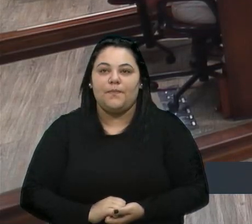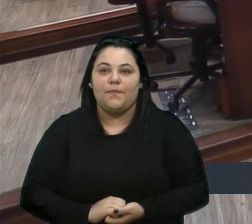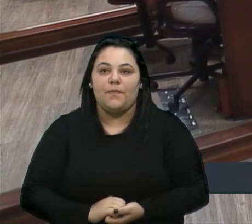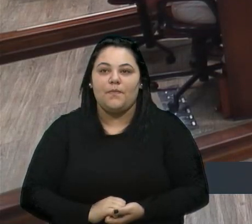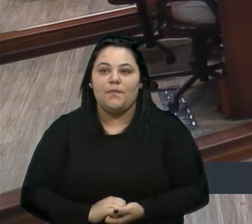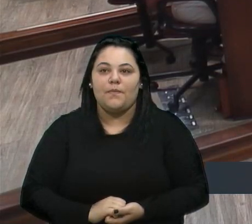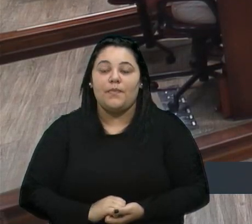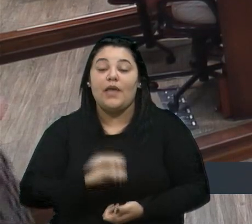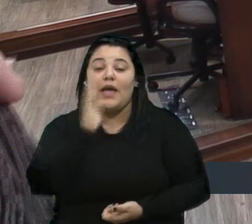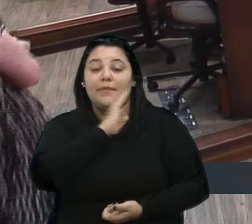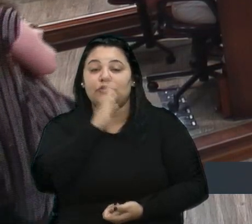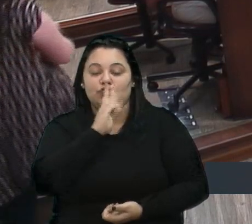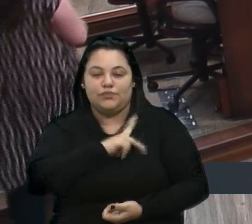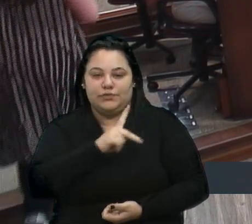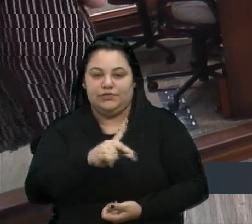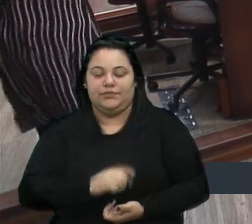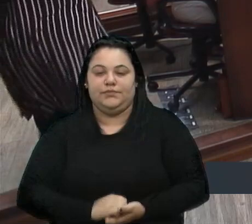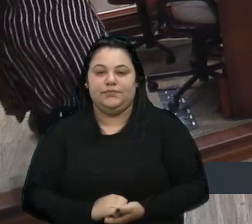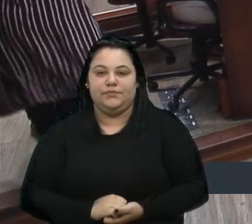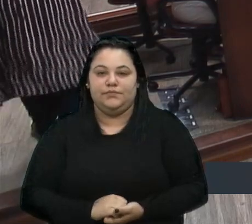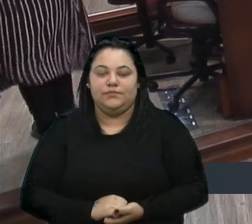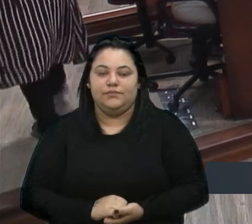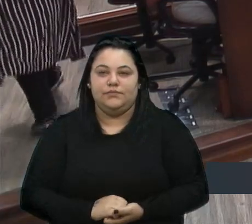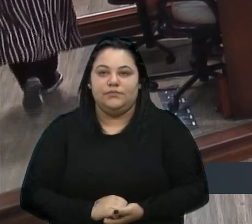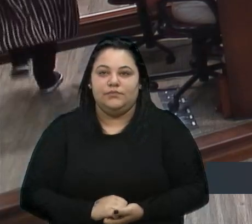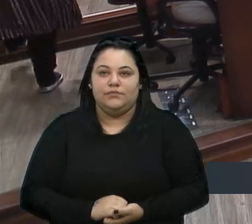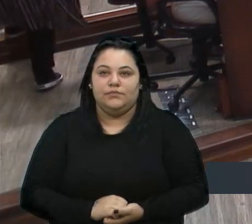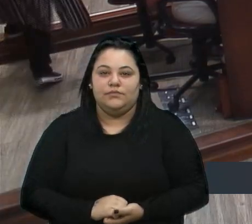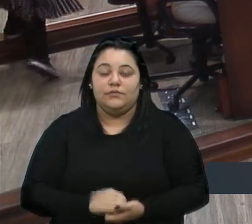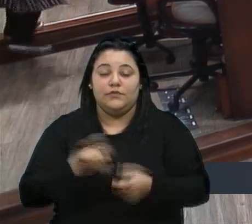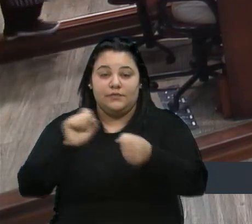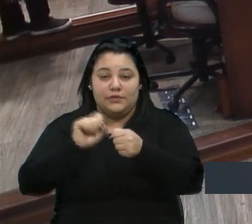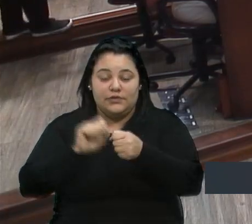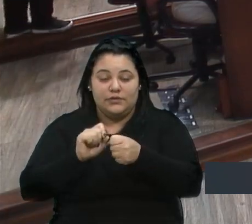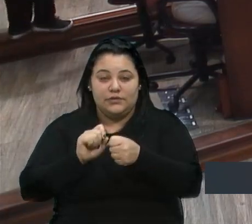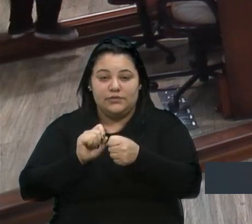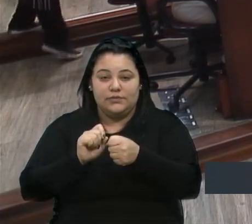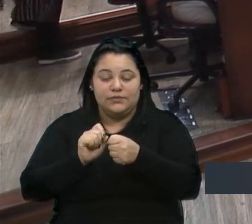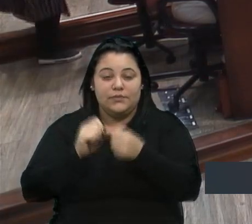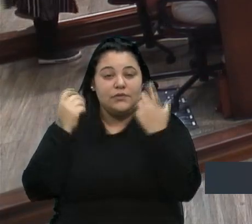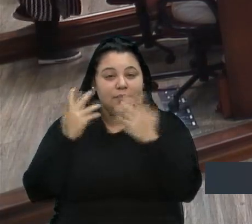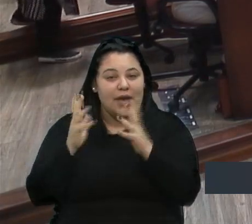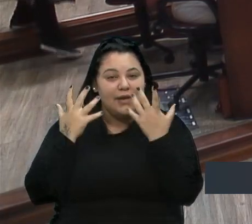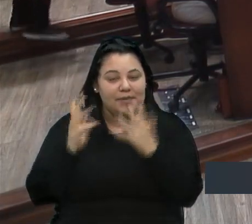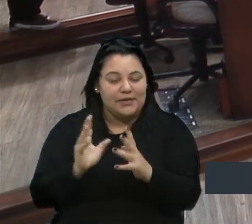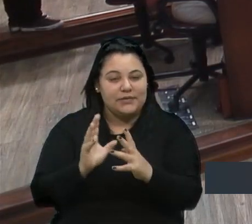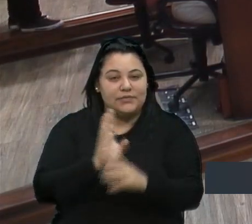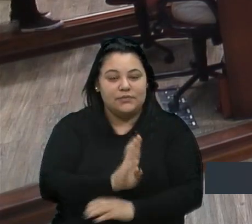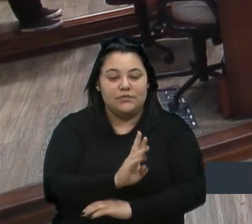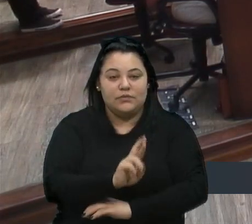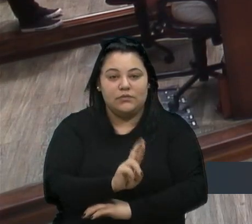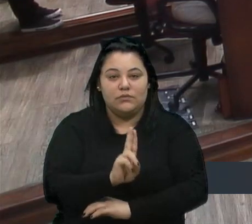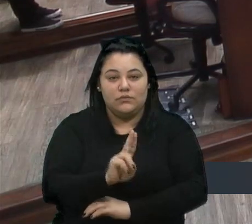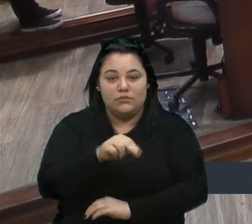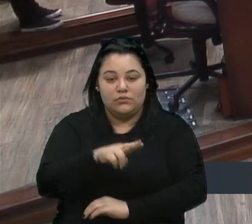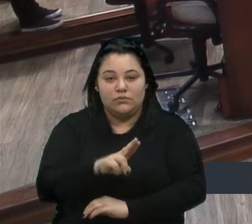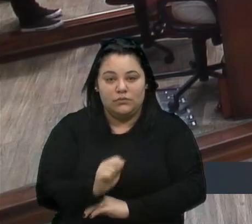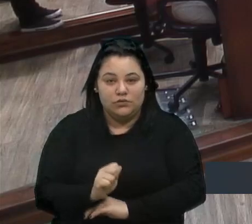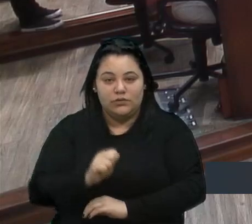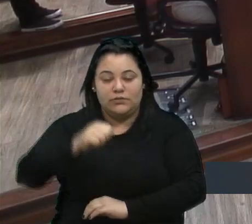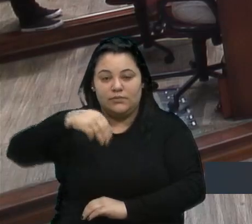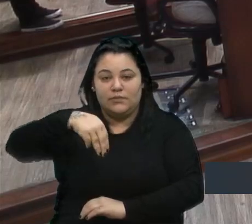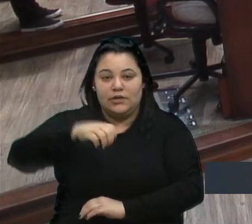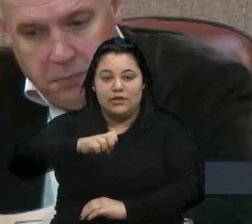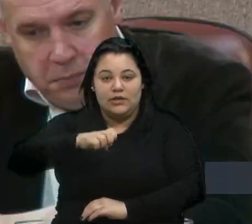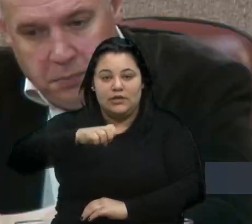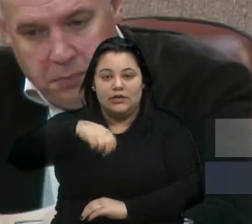Bem rapidinho, senhor presidente. Estou encaminhando o voto de congratulações para a Bruna Menegat Dondé. Ela